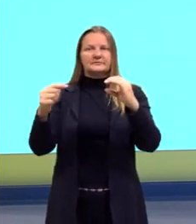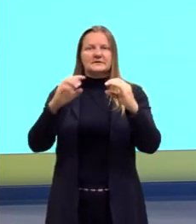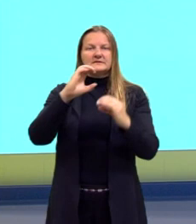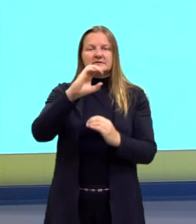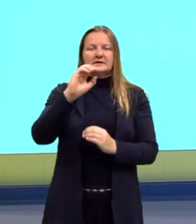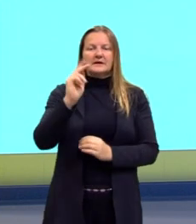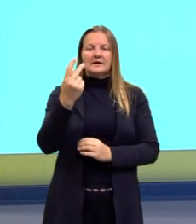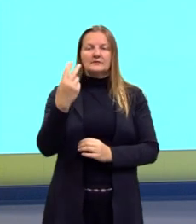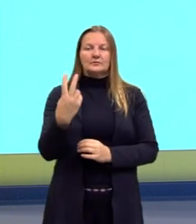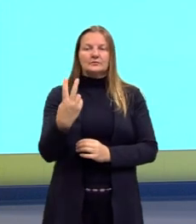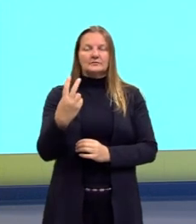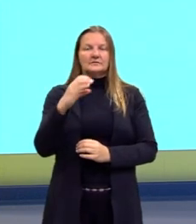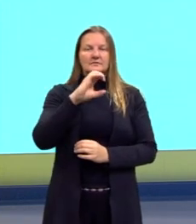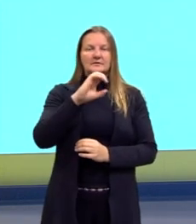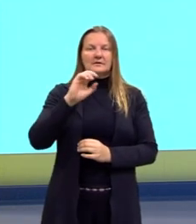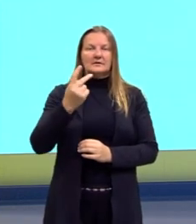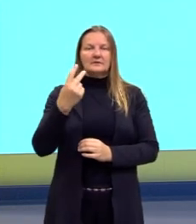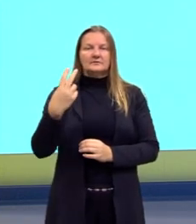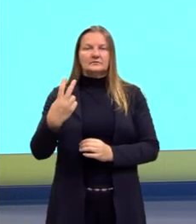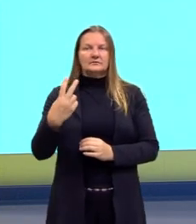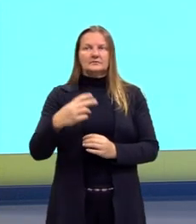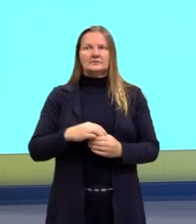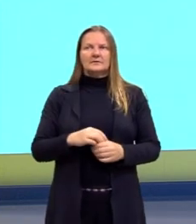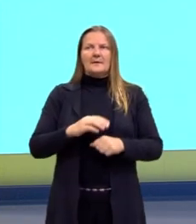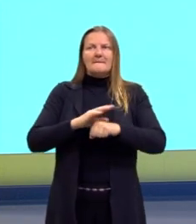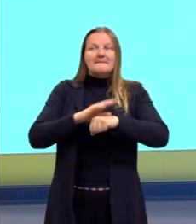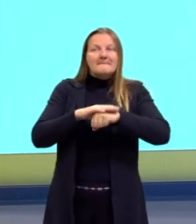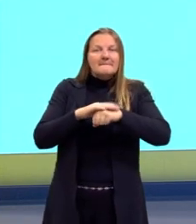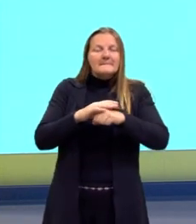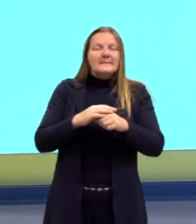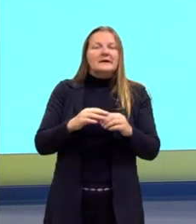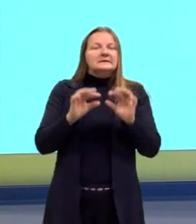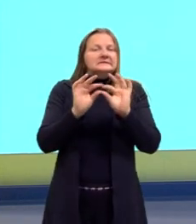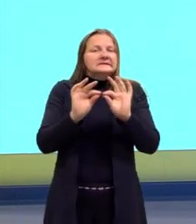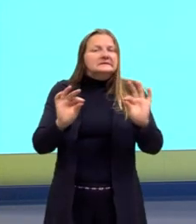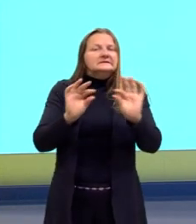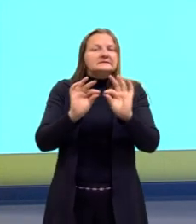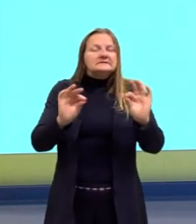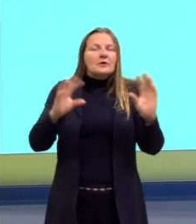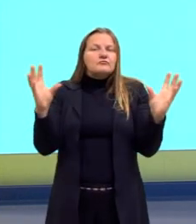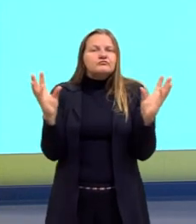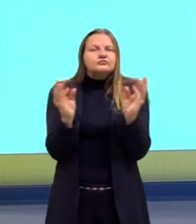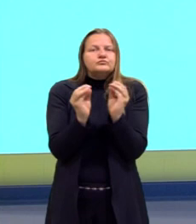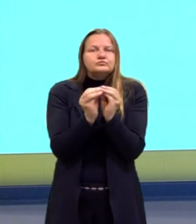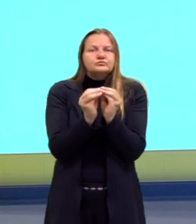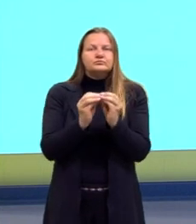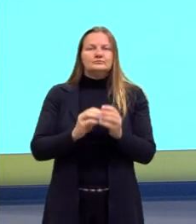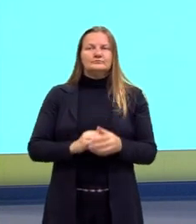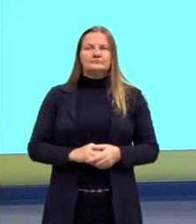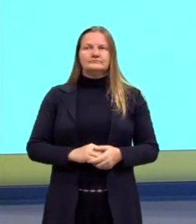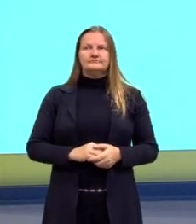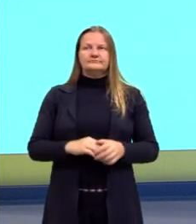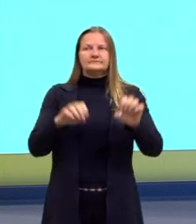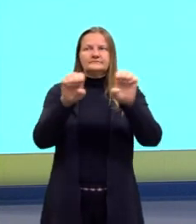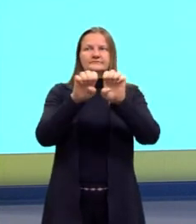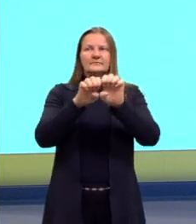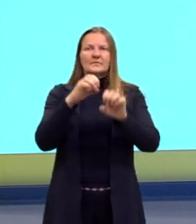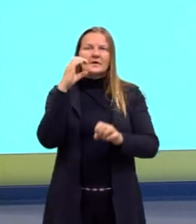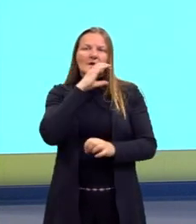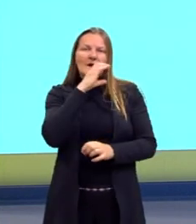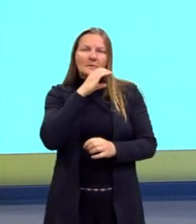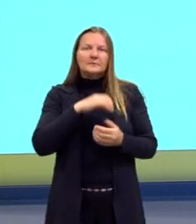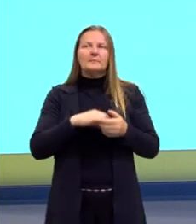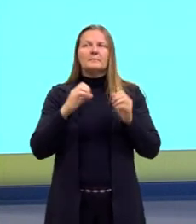ch 2 então se eu for um pouquinho mais preguiçosa ou quero fazer a minha construção da minha estrutura mais